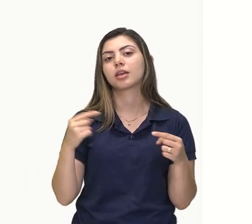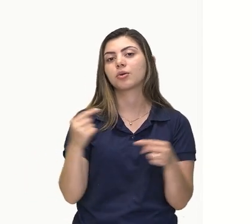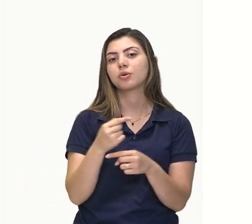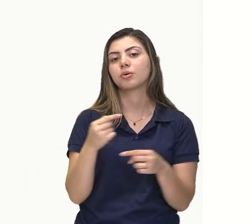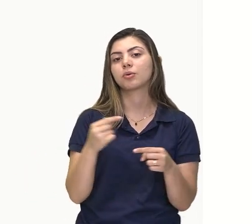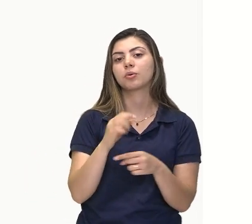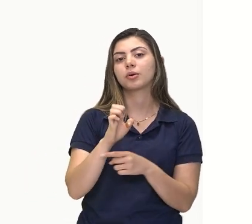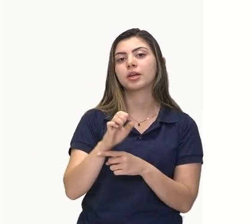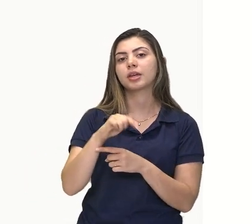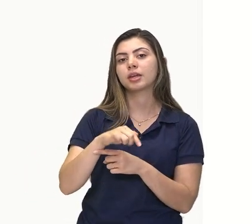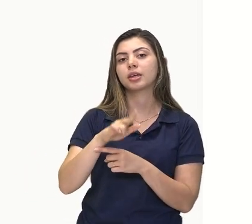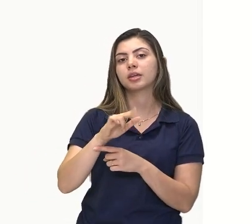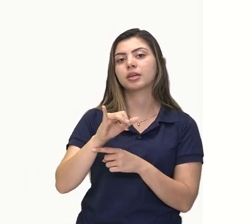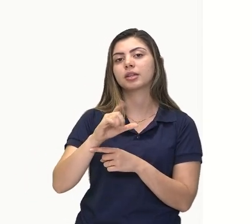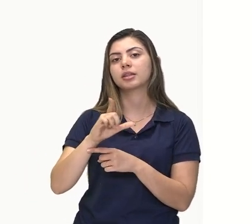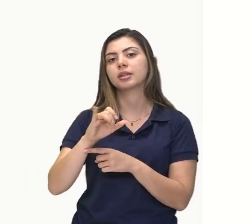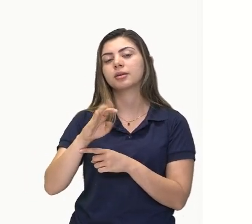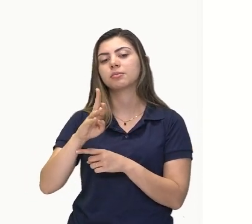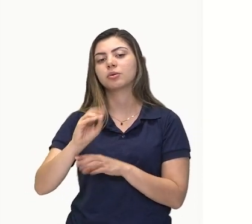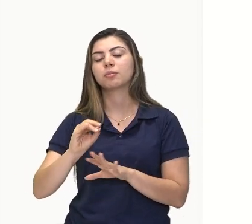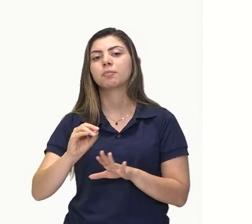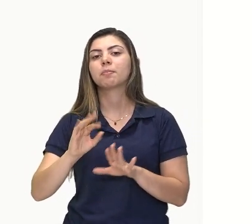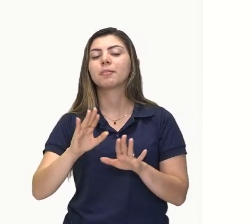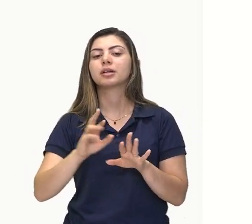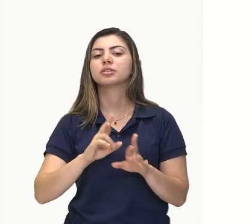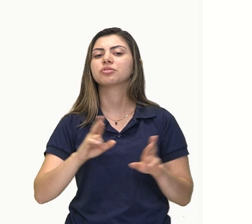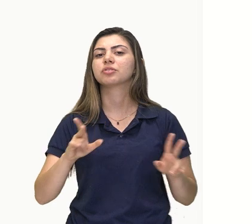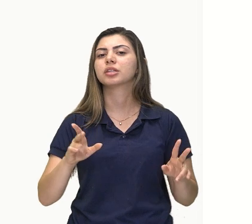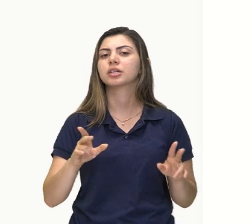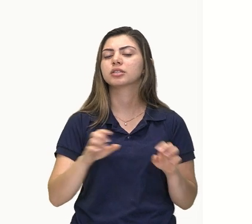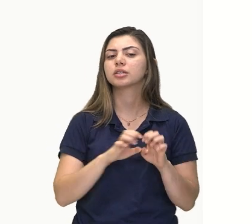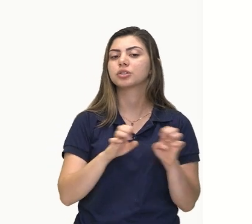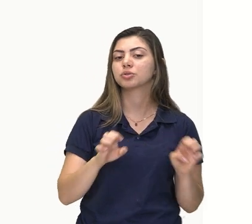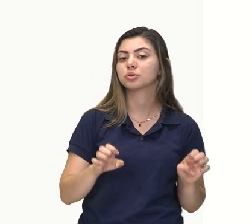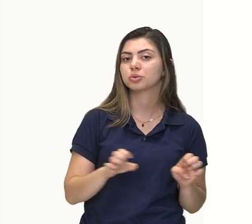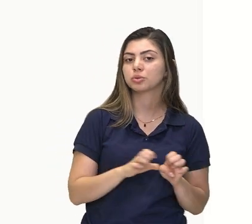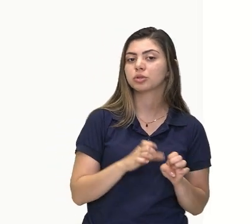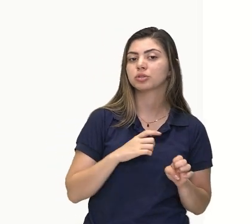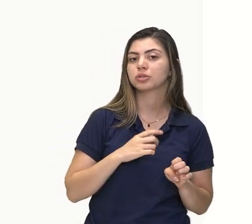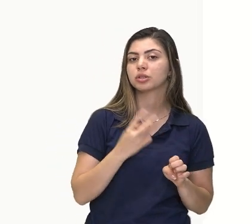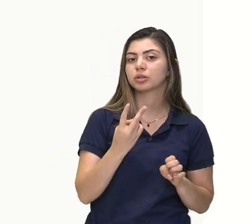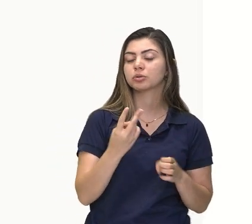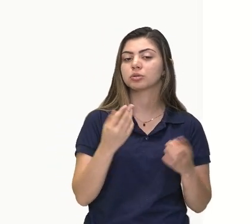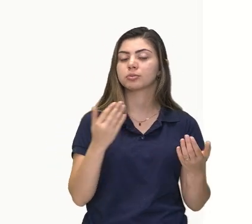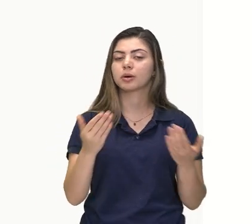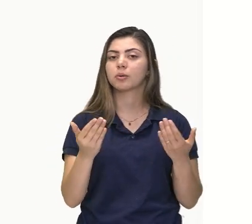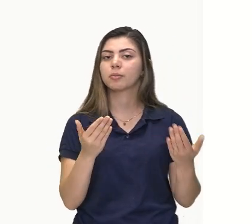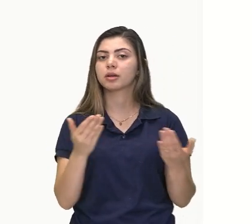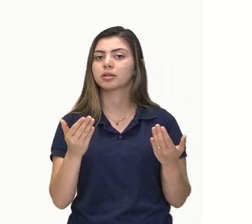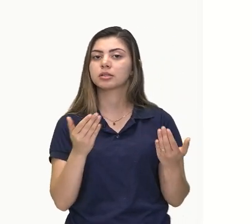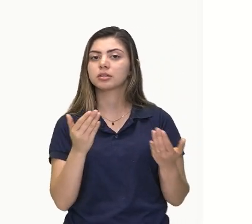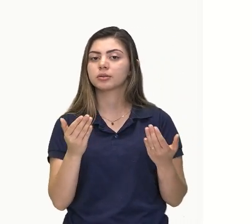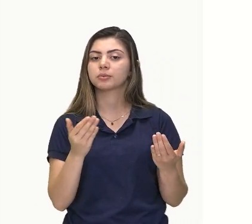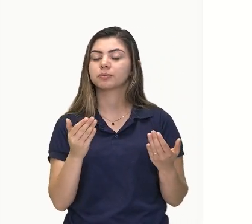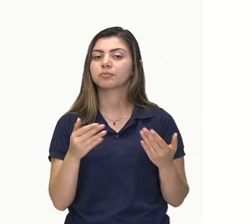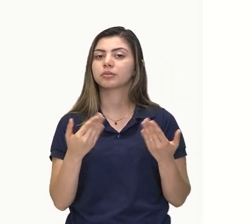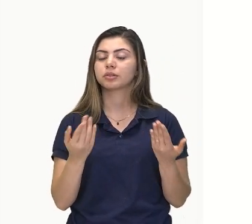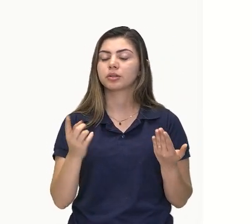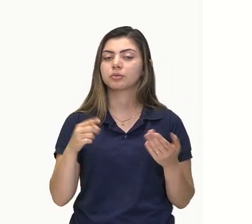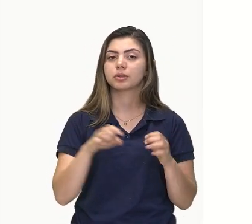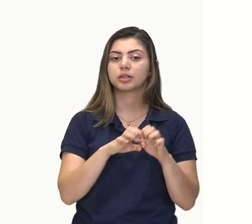anterior? É que antes eu tinha duas estruturas para comparar, tá? Elas são